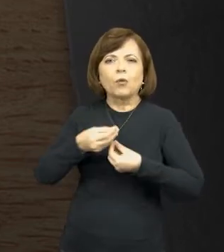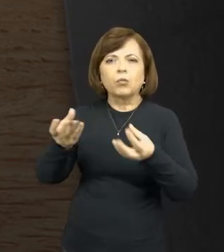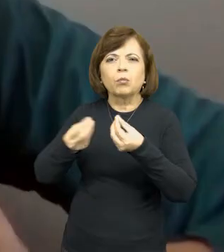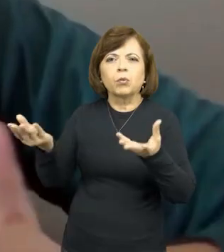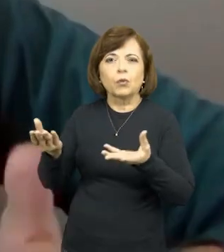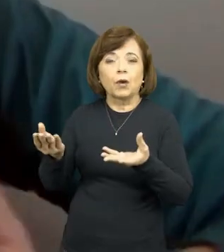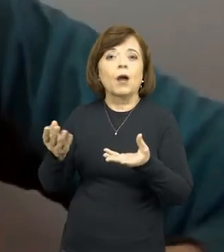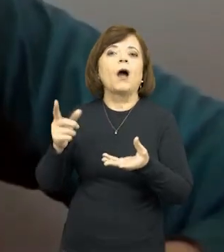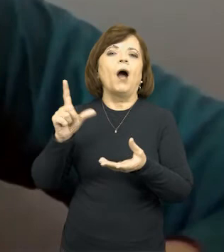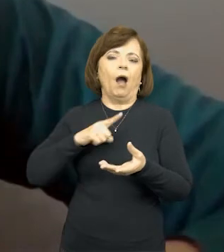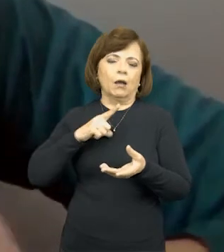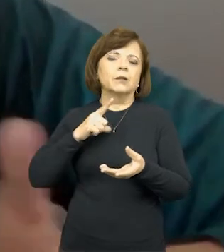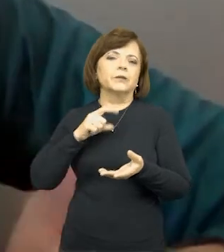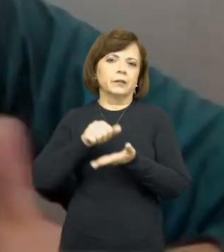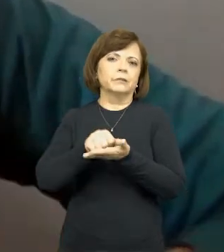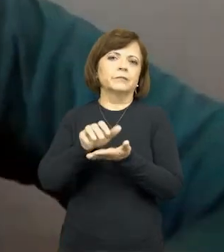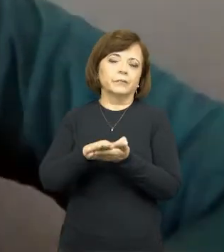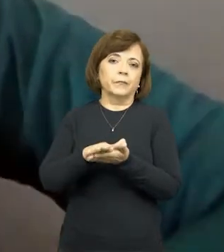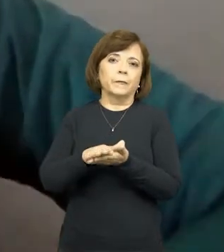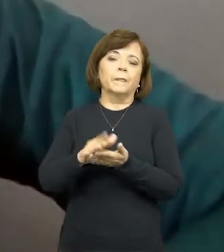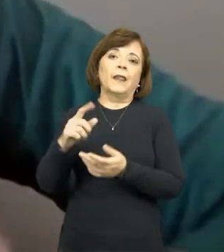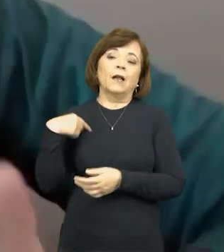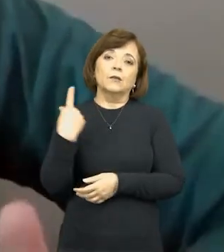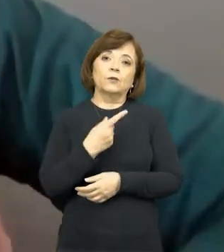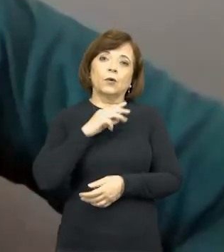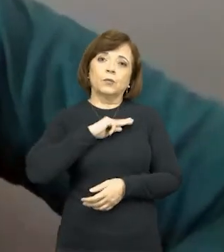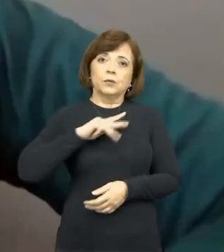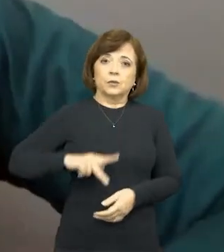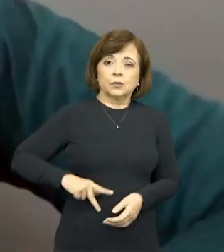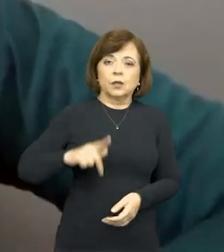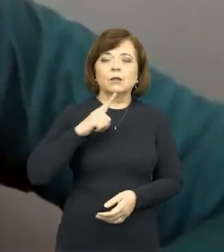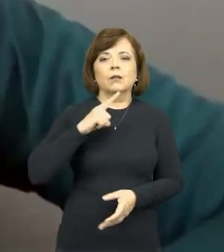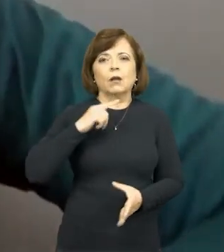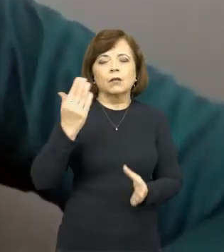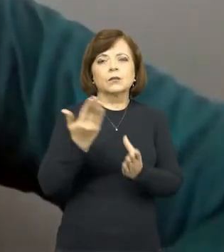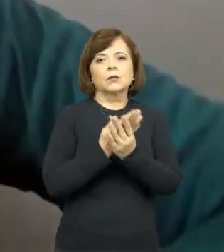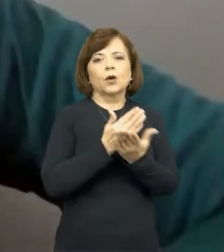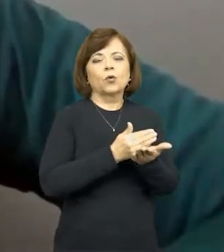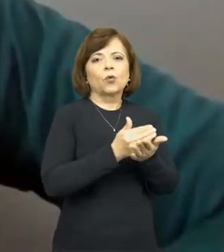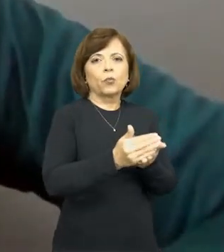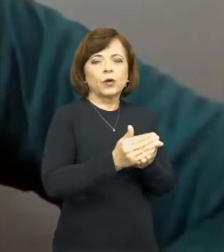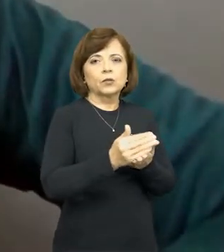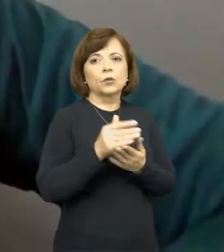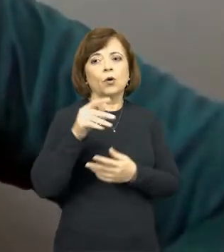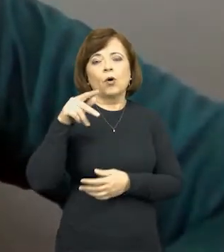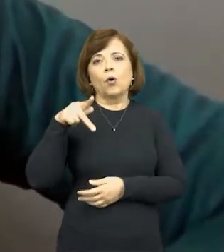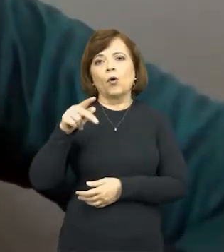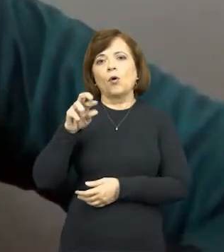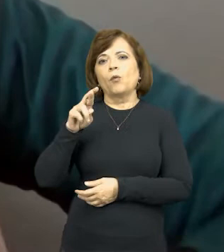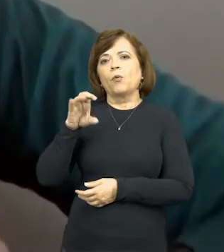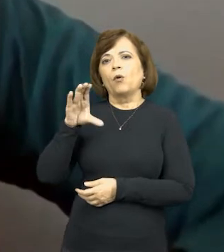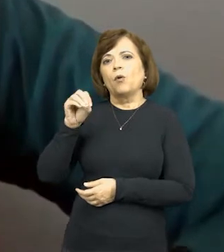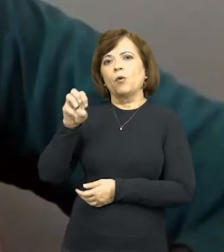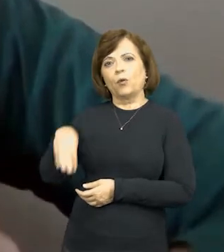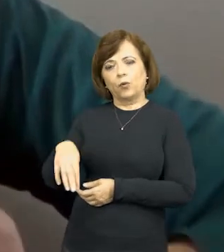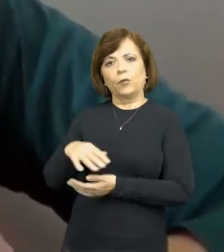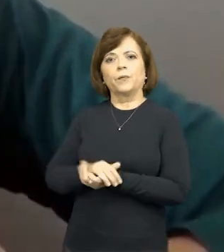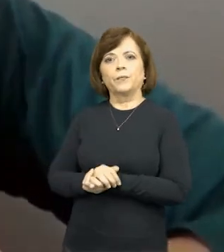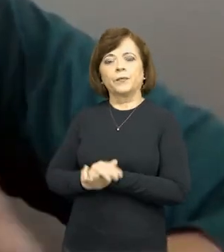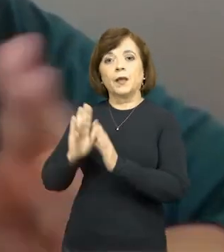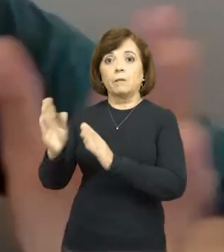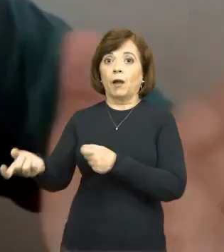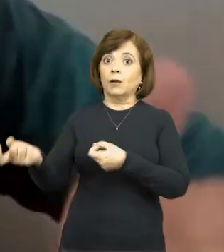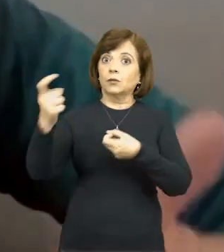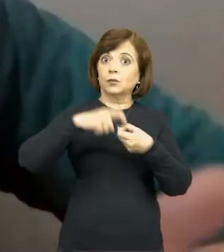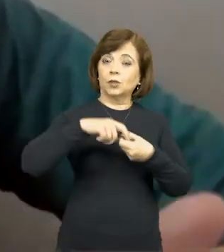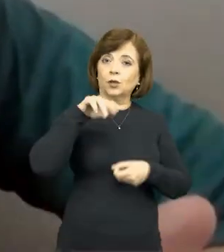água. Nesse caso, o GAEMA atuou em apoio a um inquérito que iniciou numa promotoria do consumidor. Então, na verdade, a